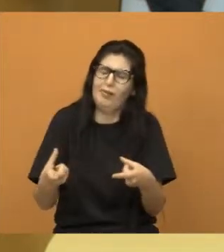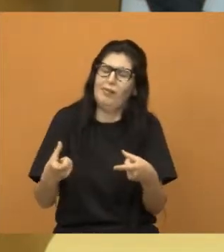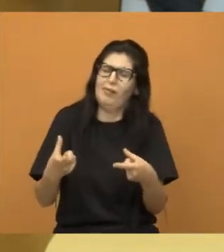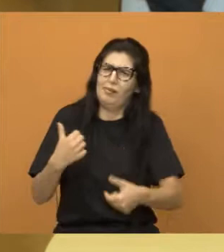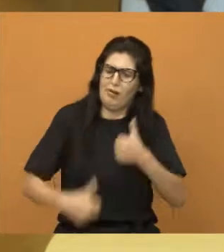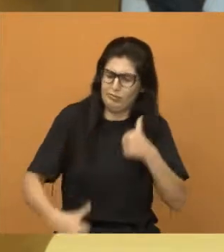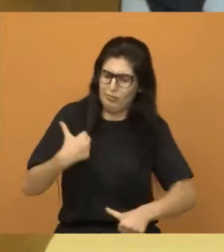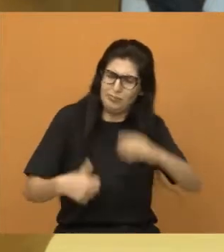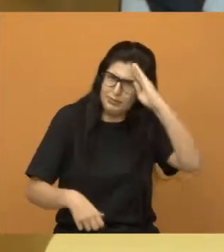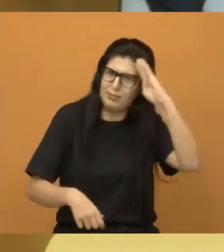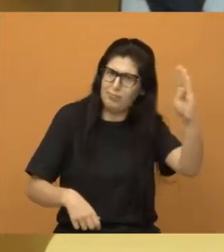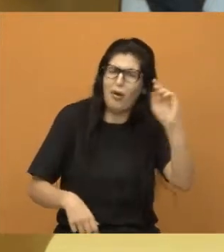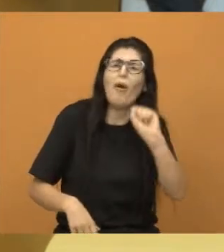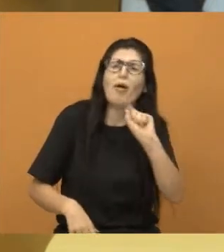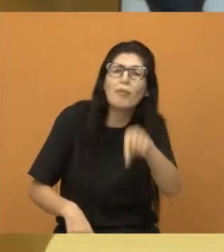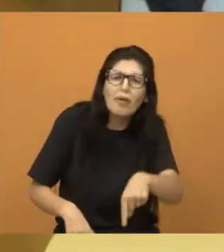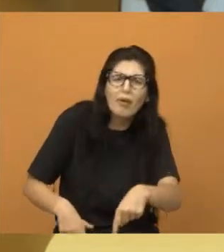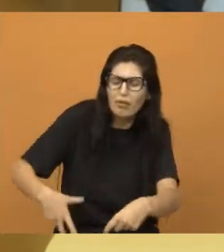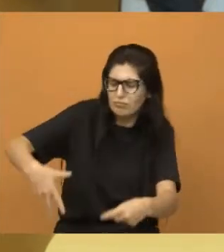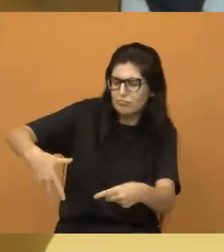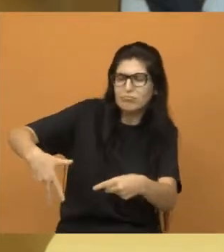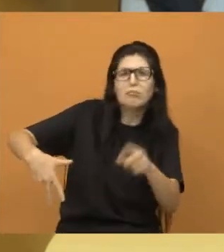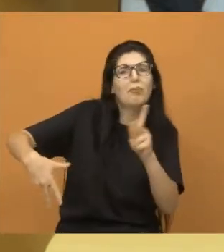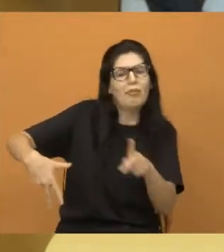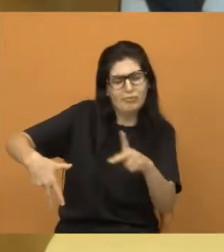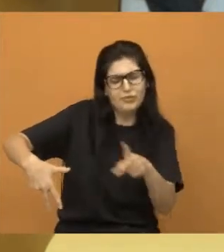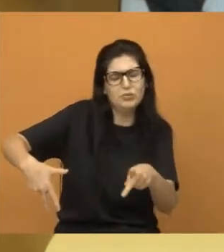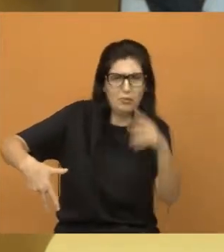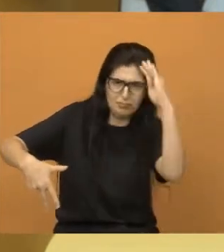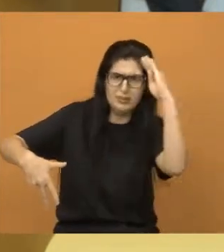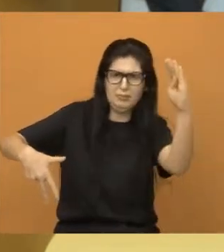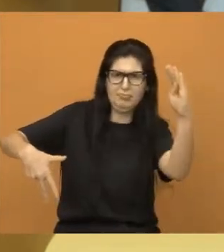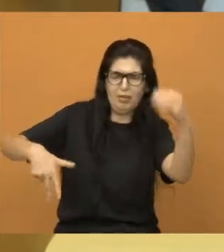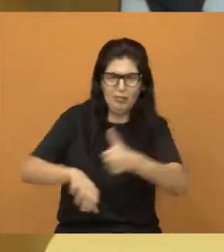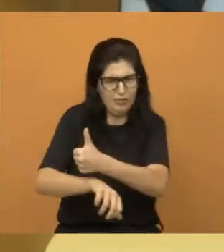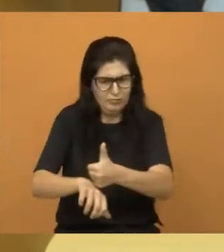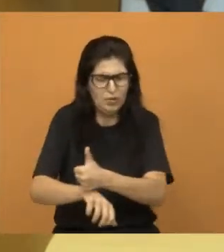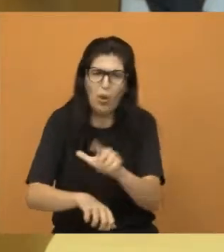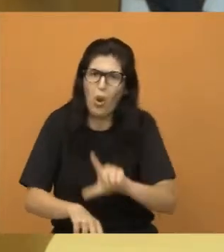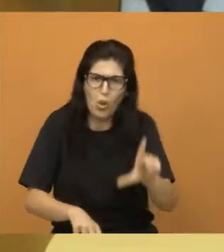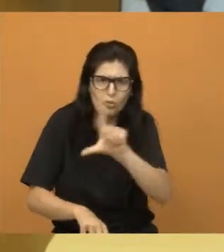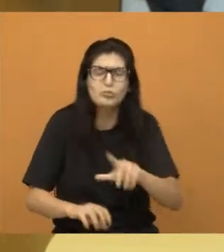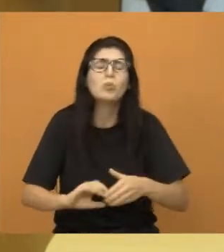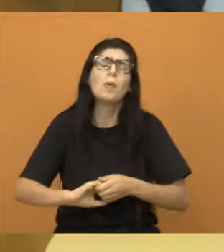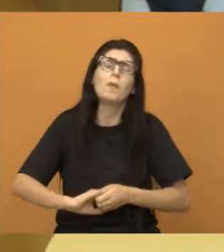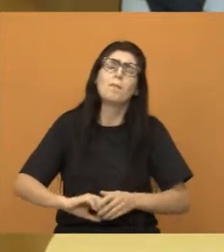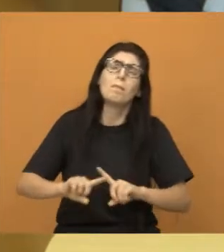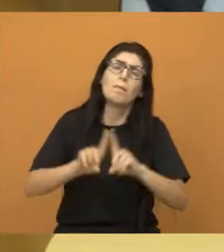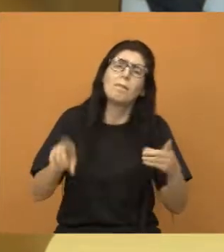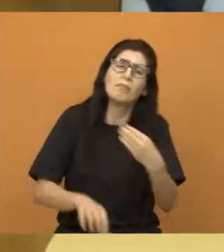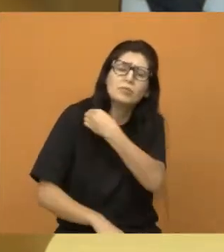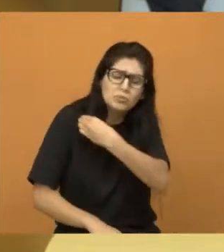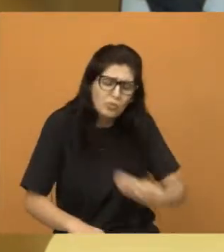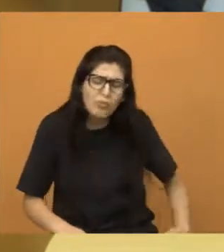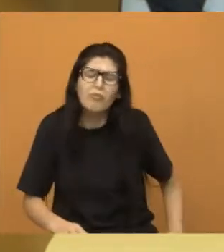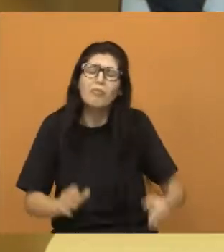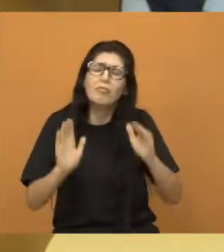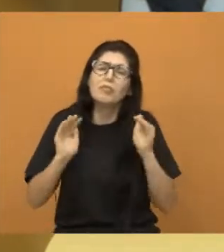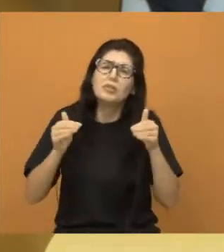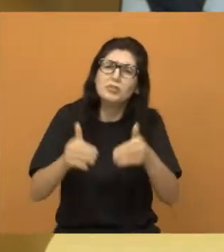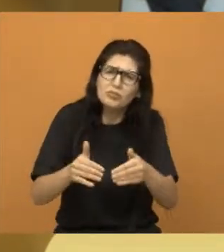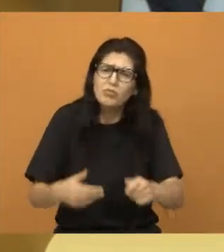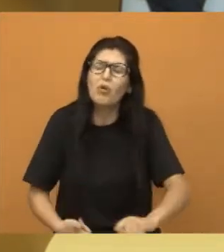principais, que são os nossos mestres. No caso do poder público, na máquina pública